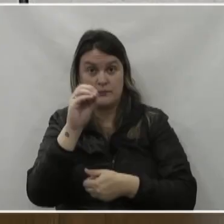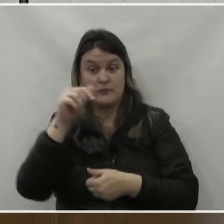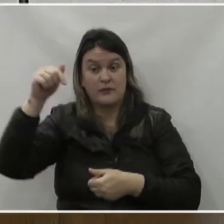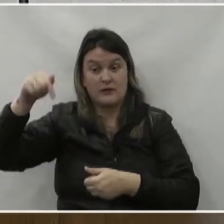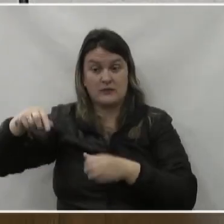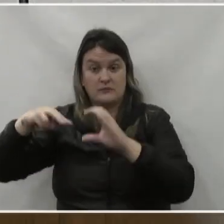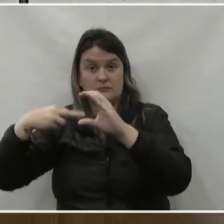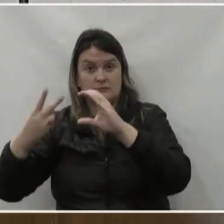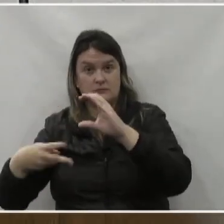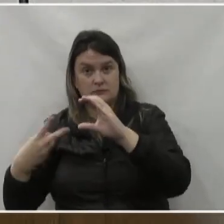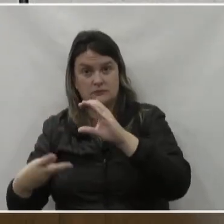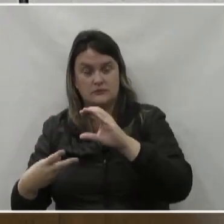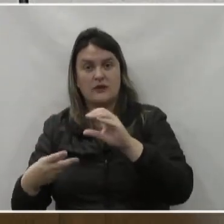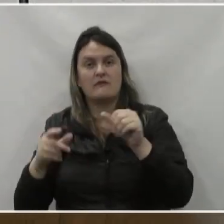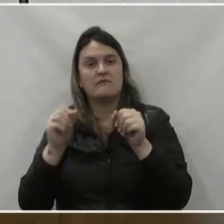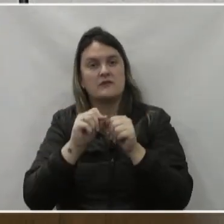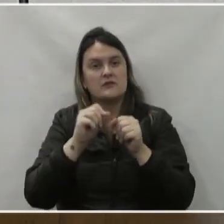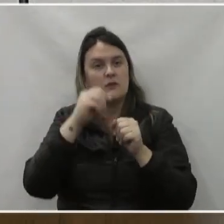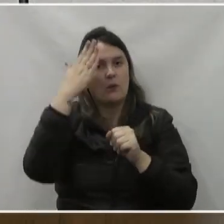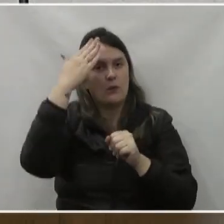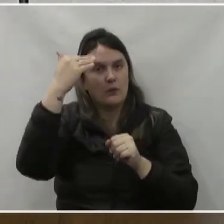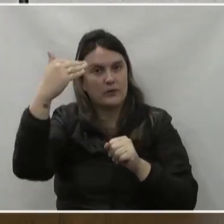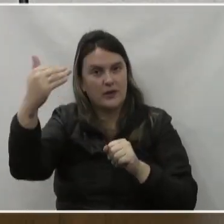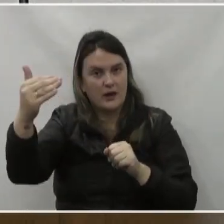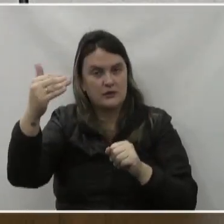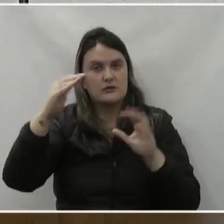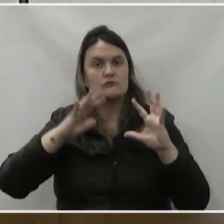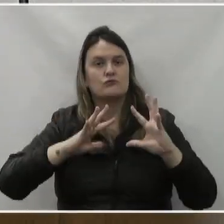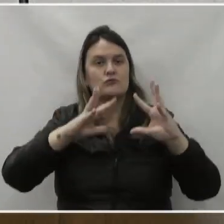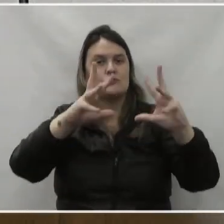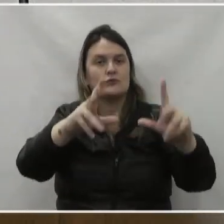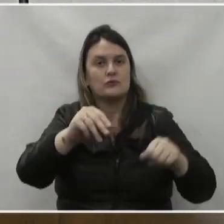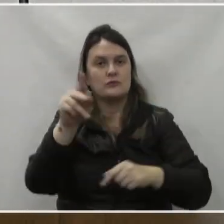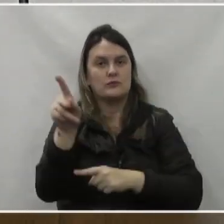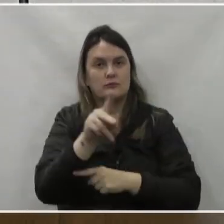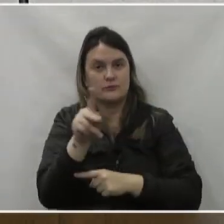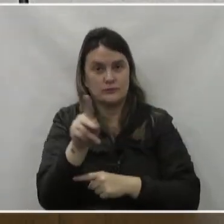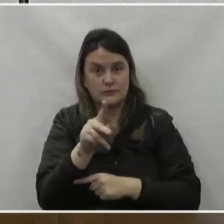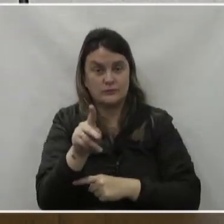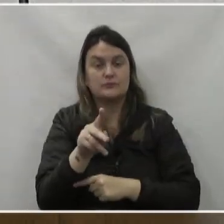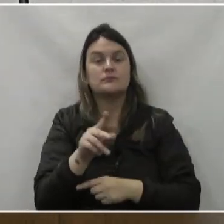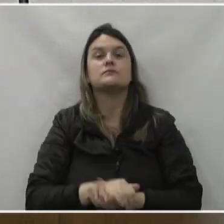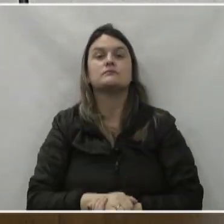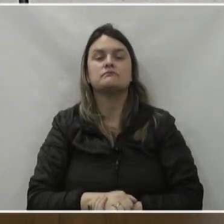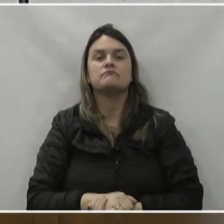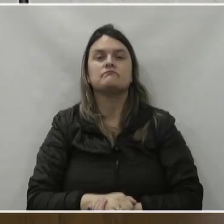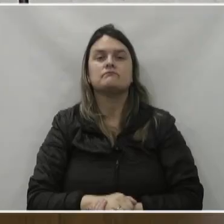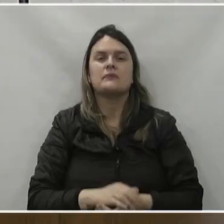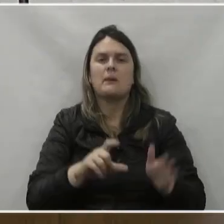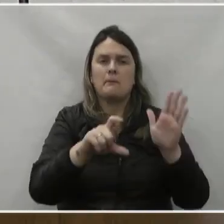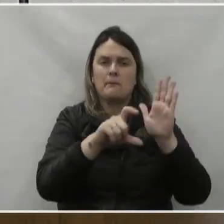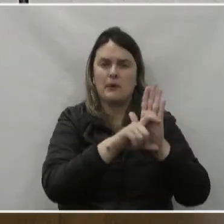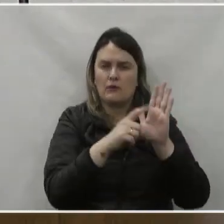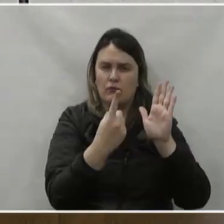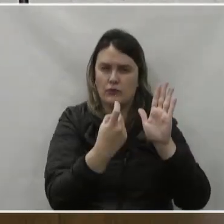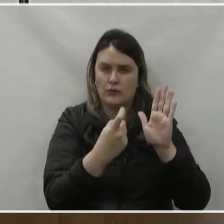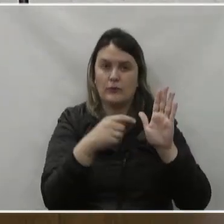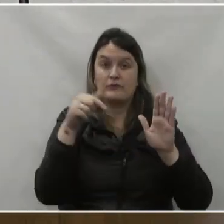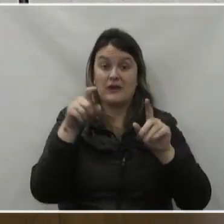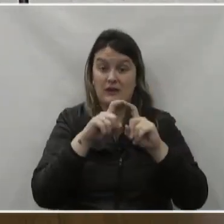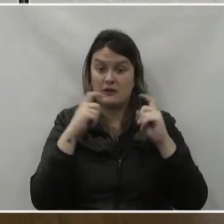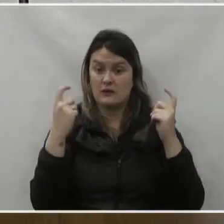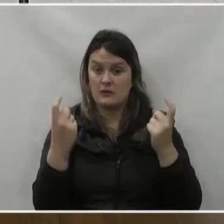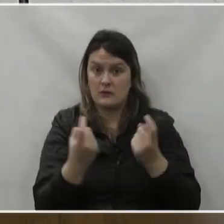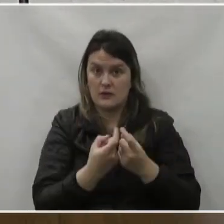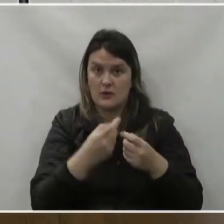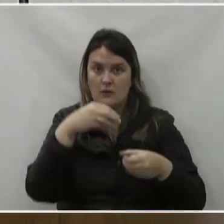Câmara Municipal prestará sua homenagem a todos os professores. Parágrafo único. Na sessão prevista